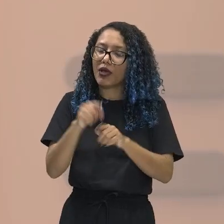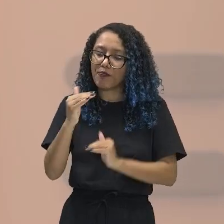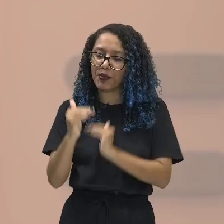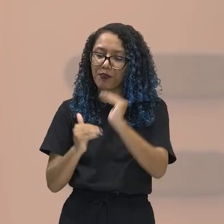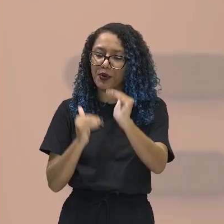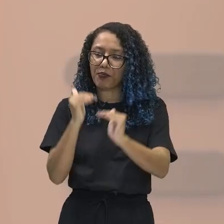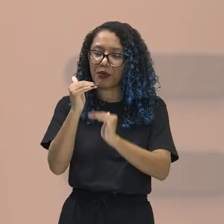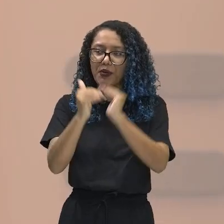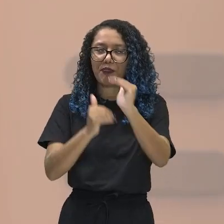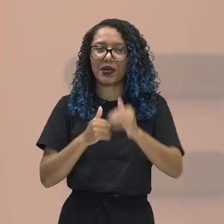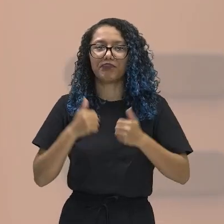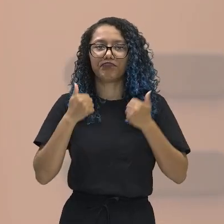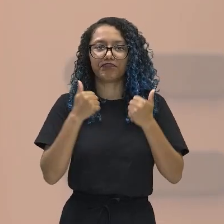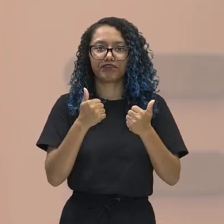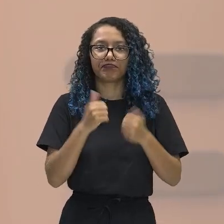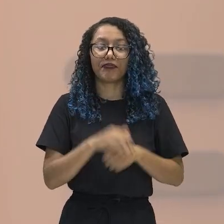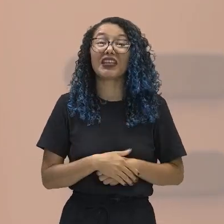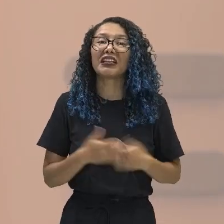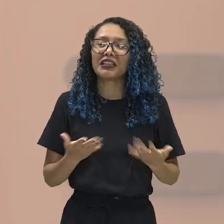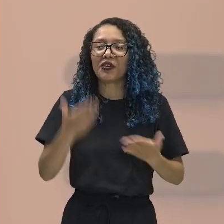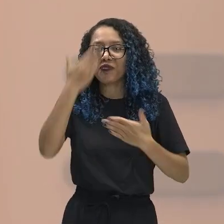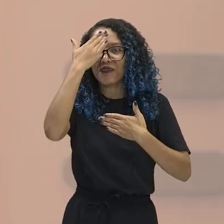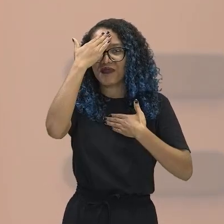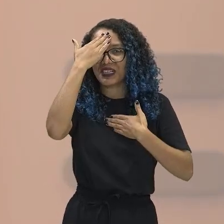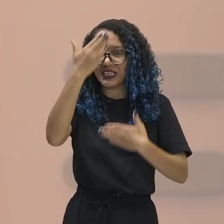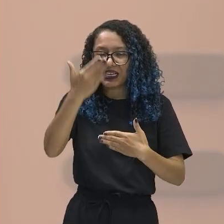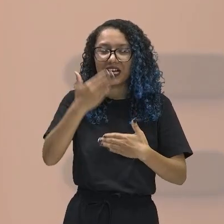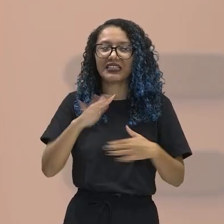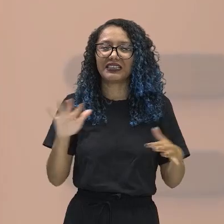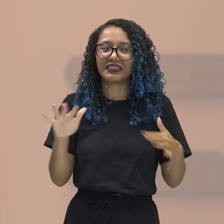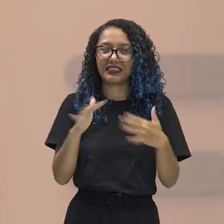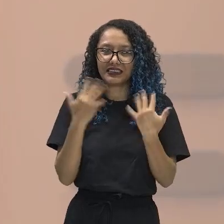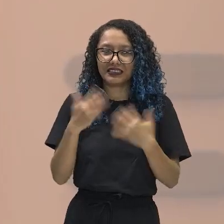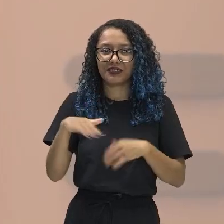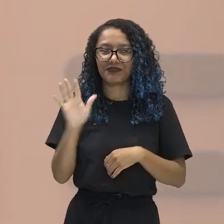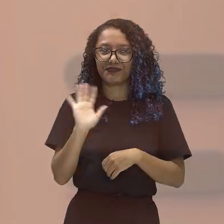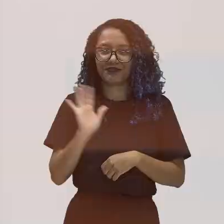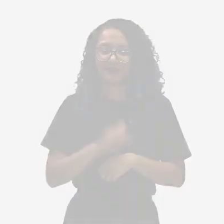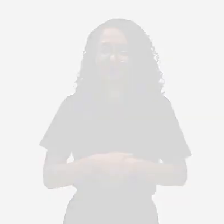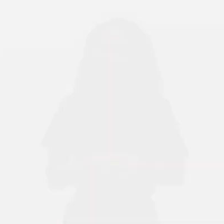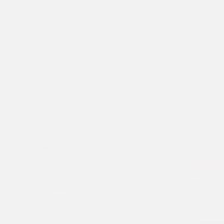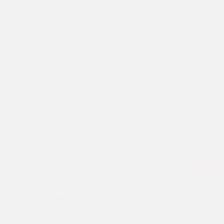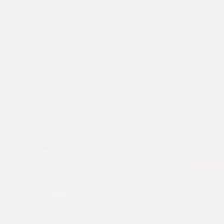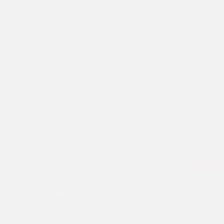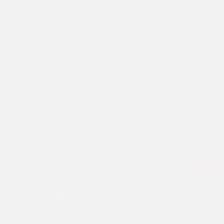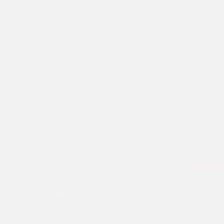socialmente. Beleza, gente? Eu quero agradecer muito a atenção de vocês e a gente se despede por aqui.